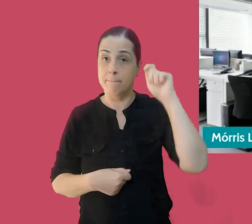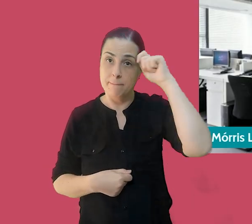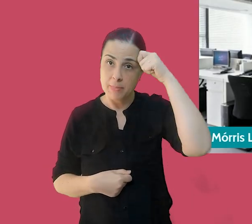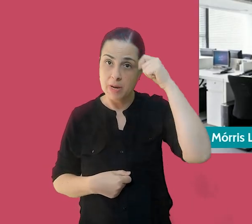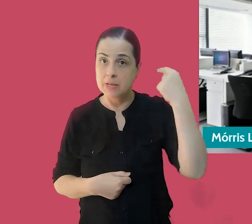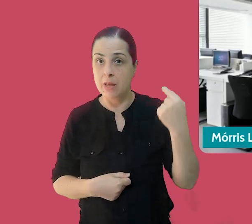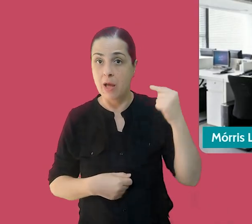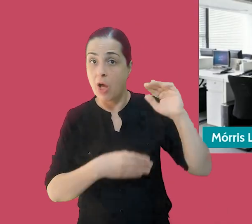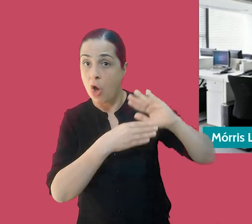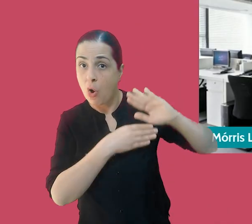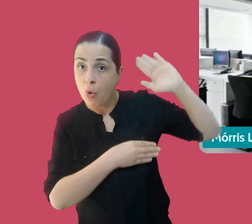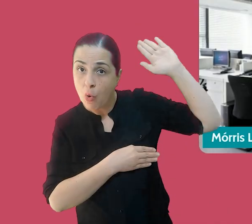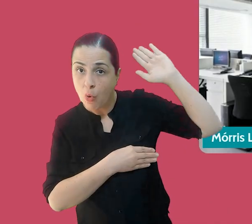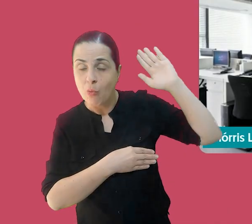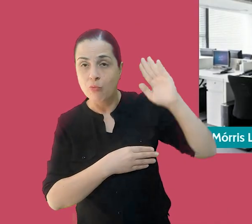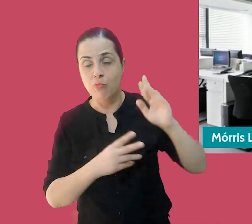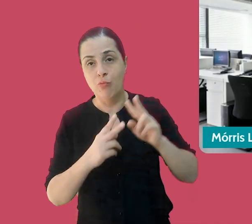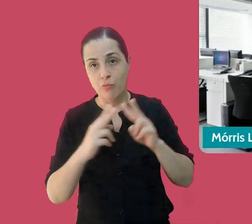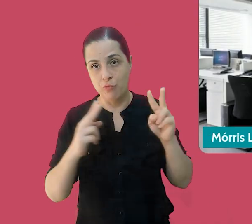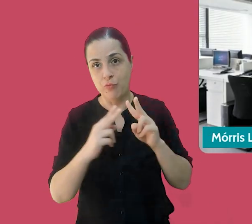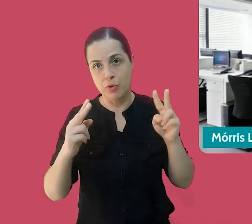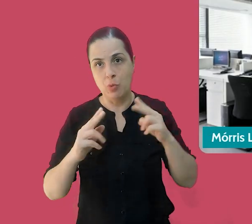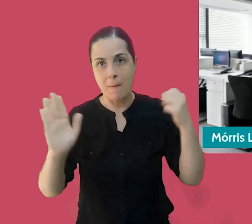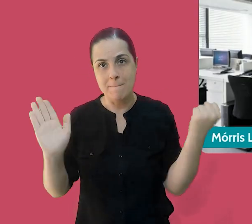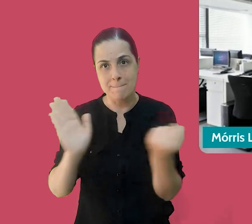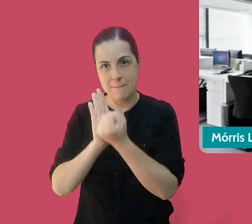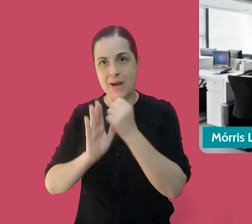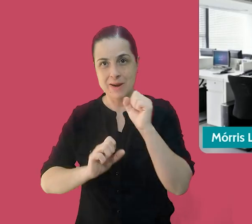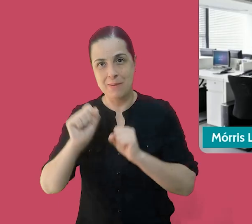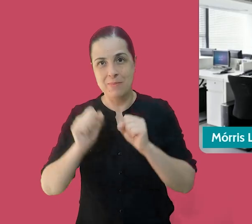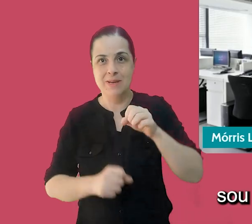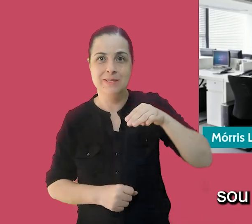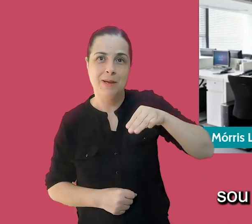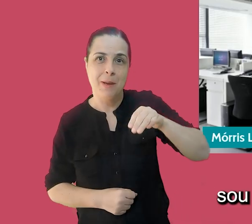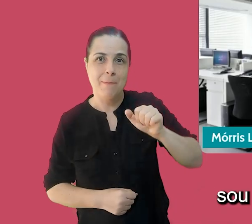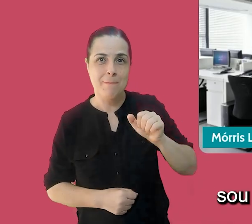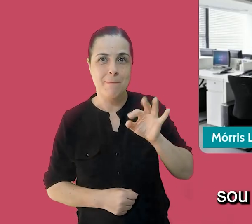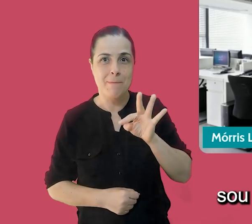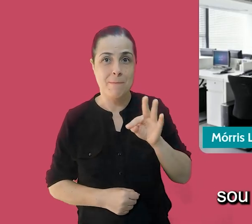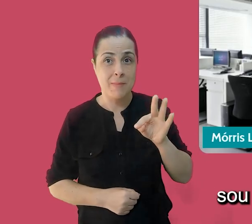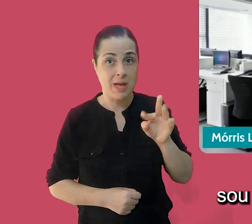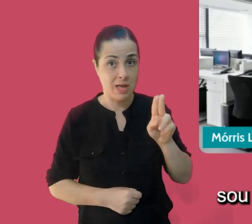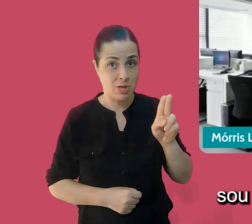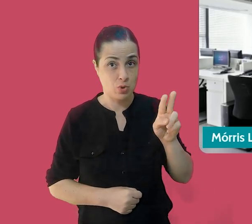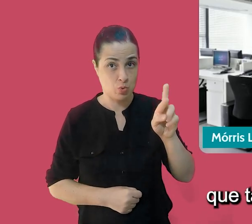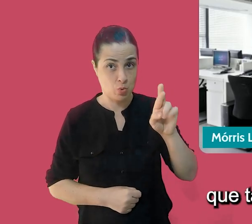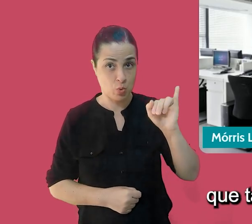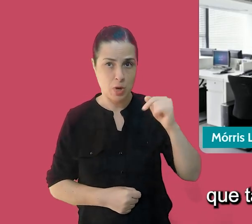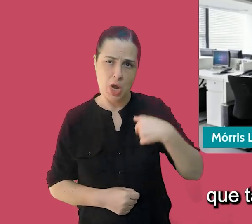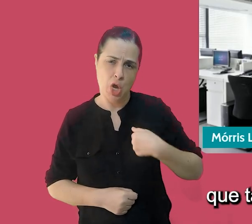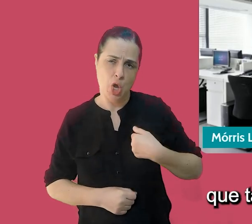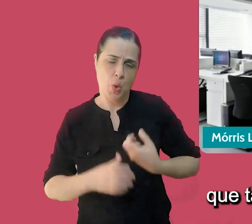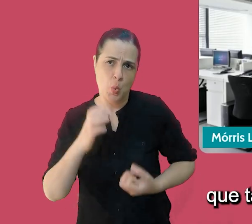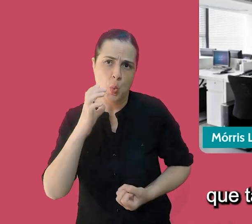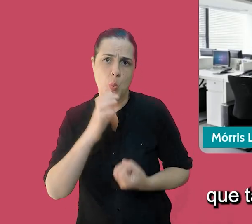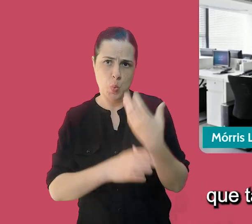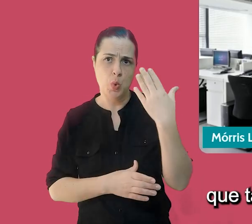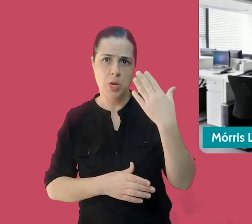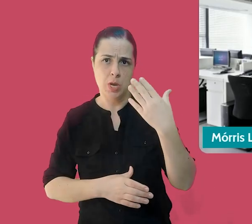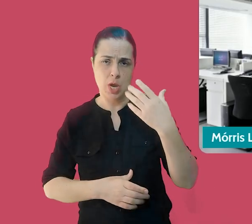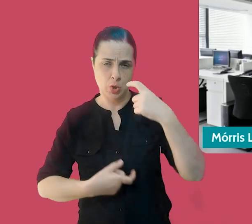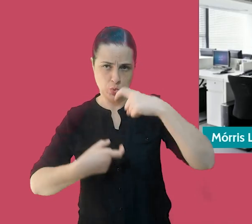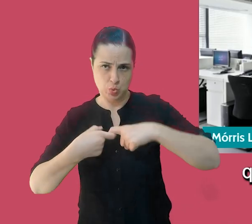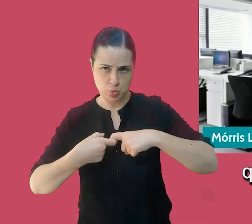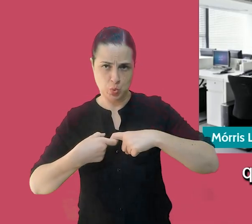fundo virtual aqui do escritório da Maturi. E sou CEO e fundador da Maturi, que está completando 10 anos